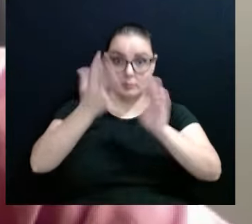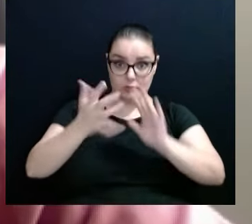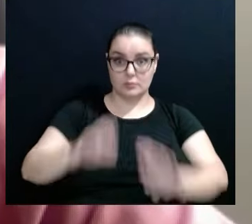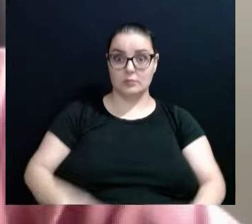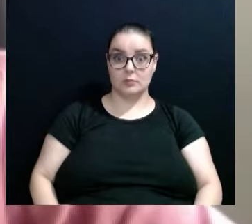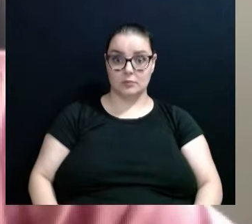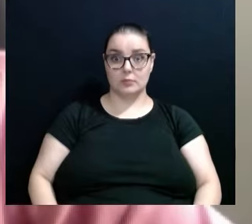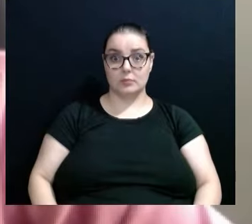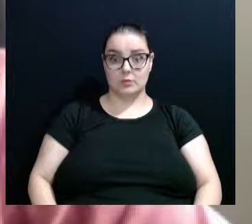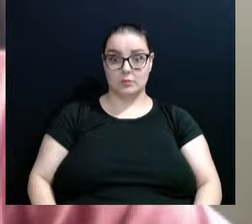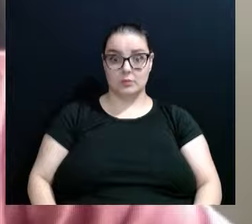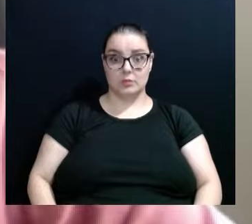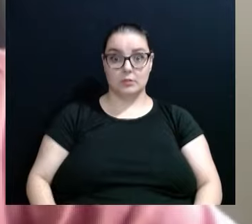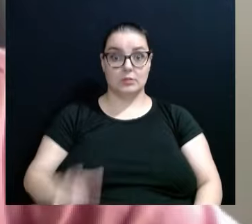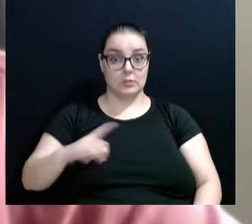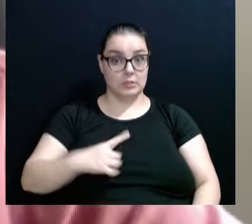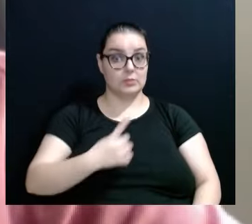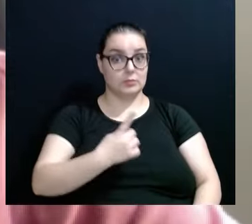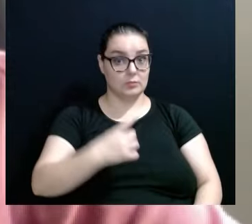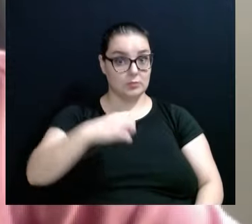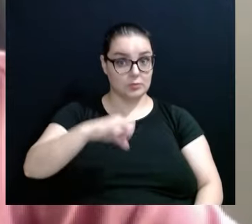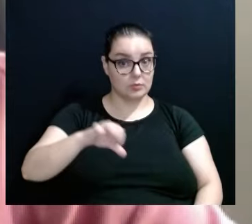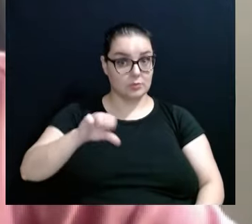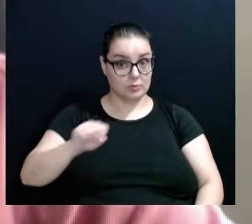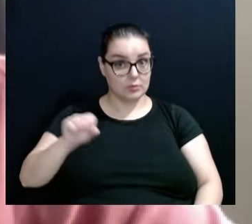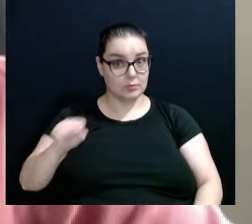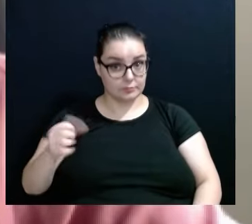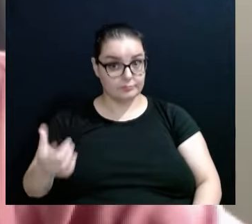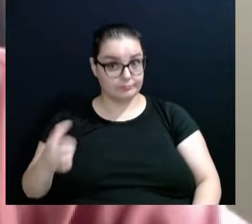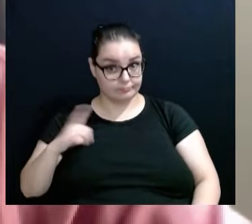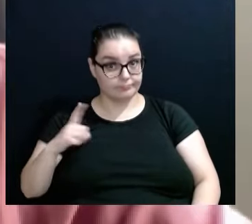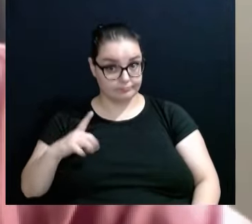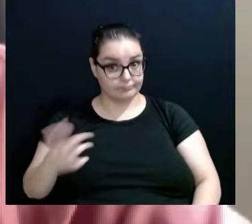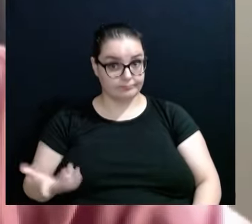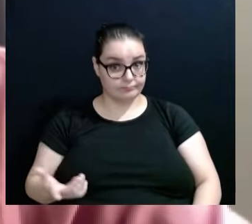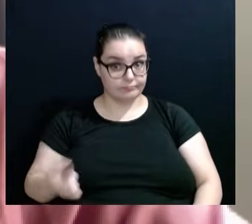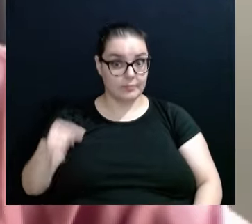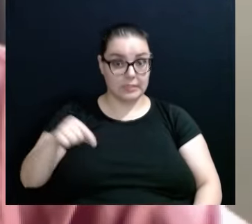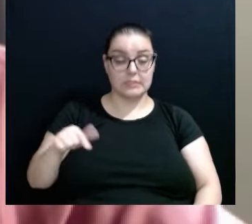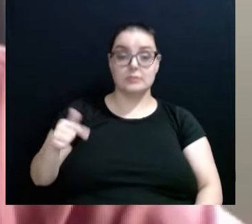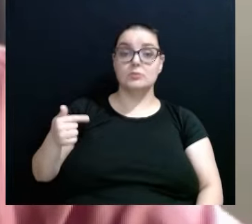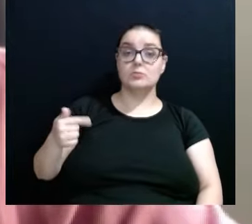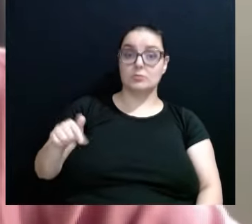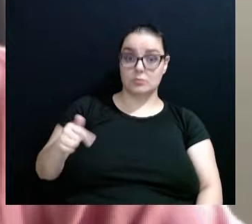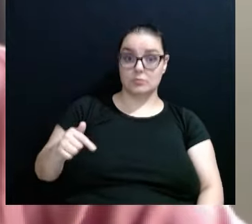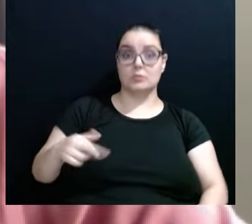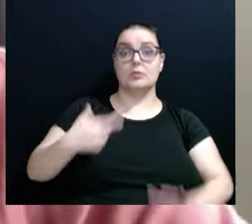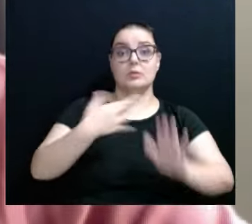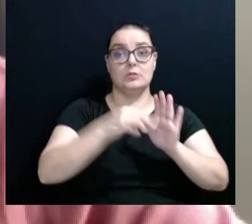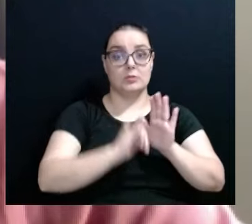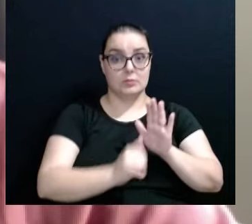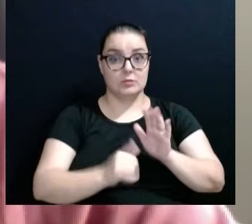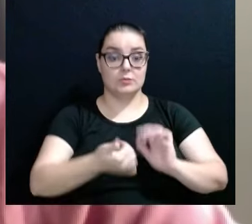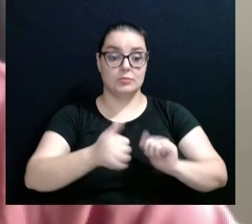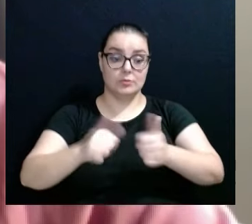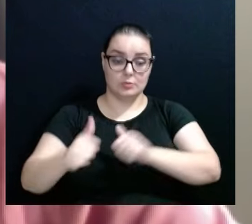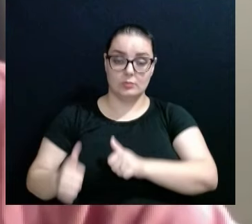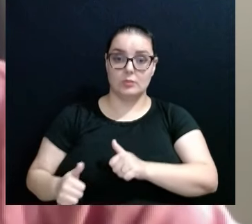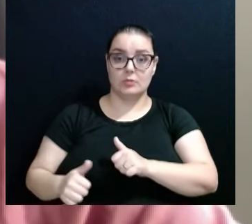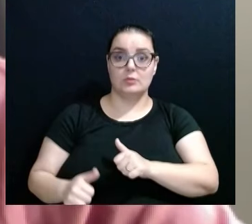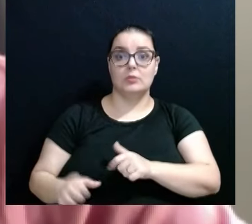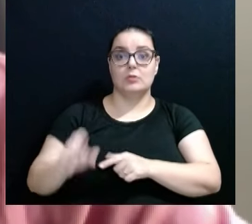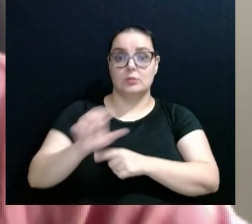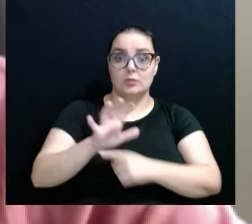clima, que por sinal existe desde 1988, né? E esse vai ser o sétimo relatório